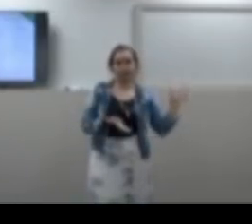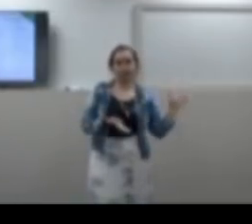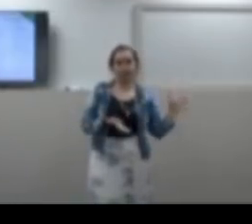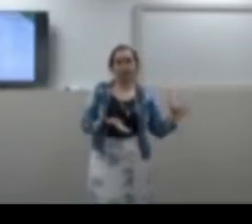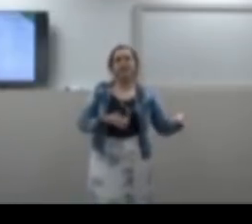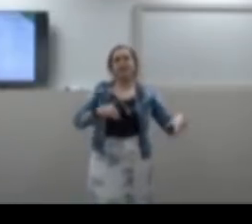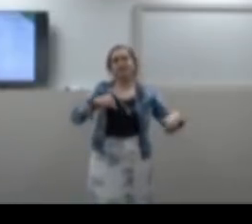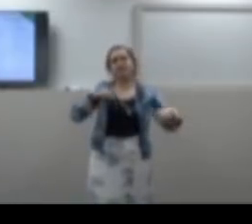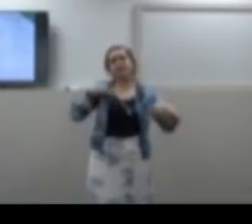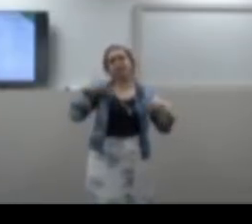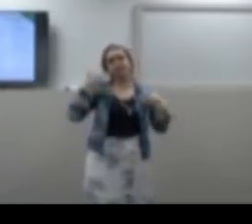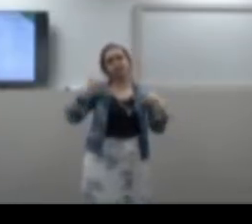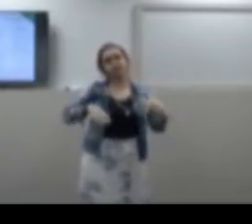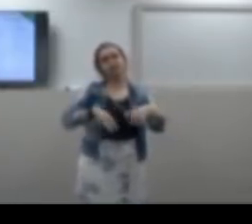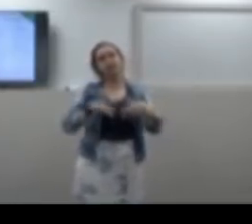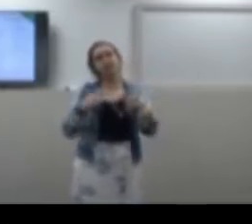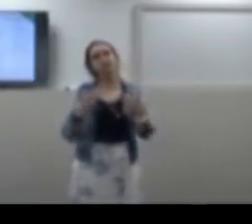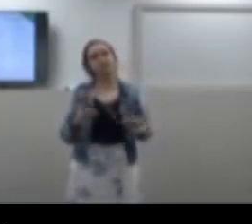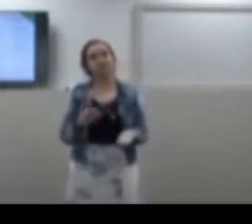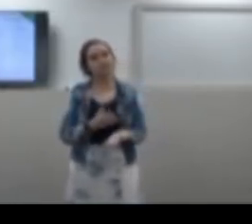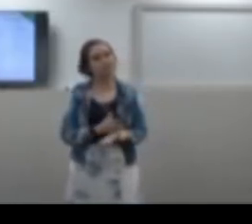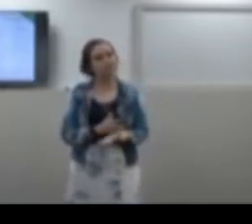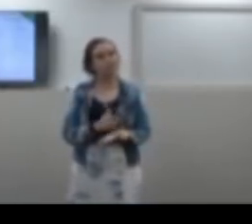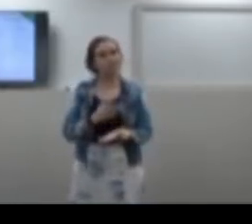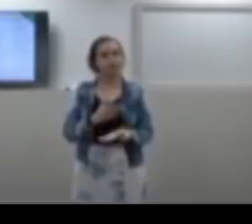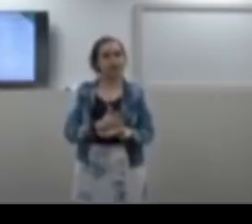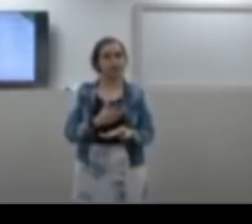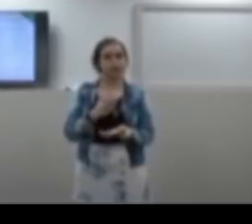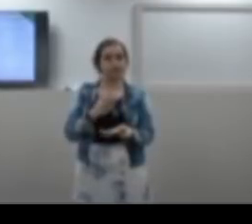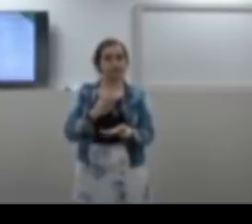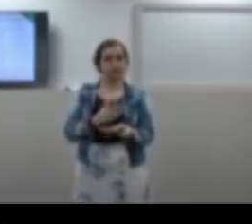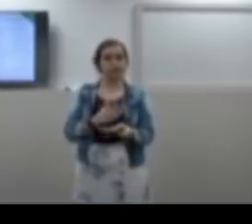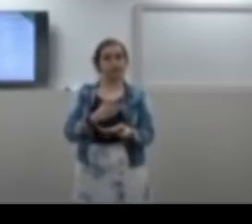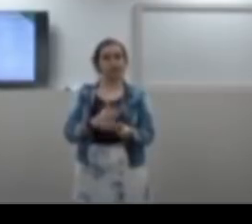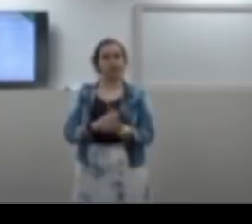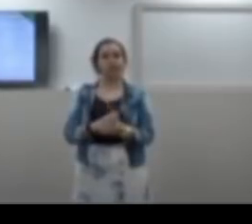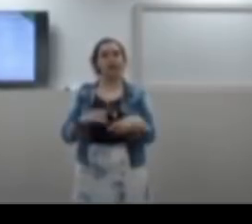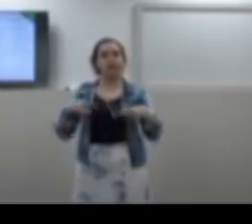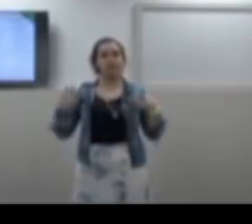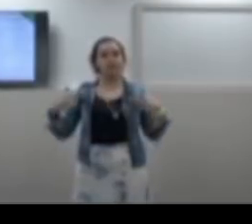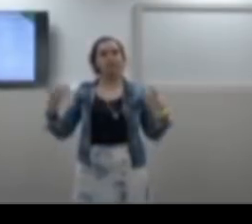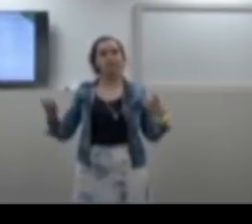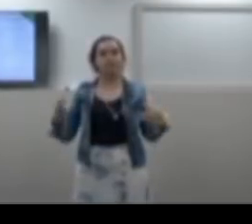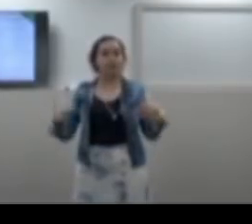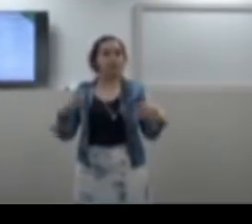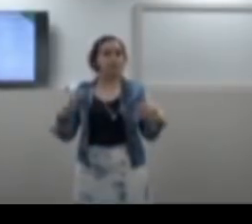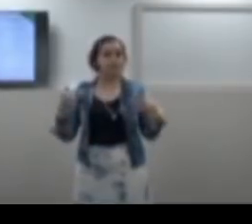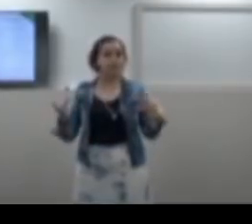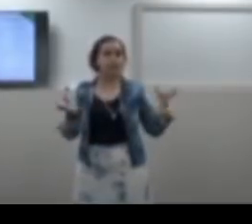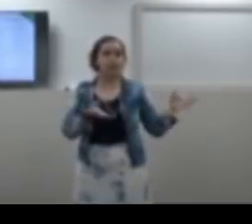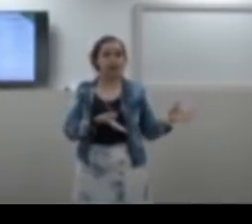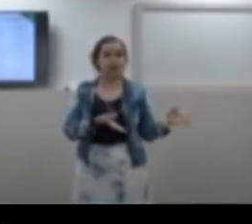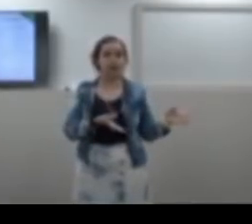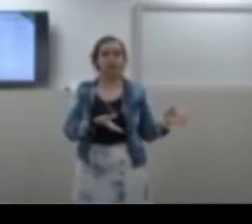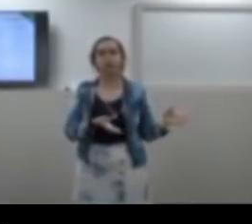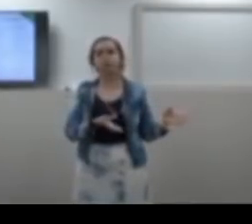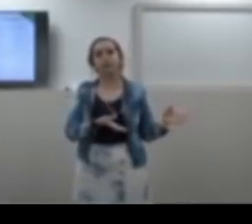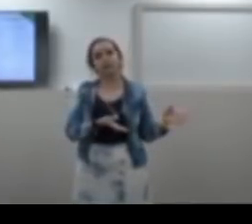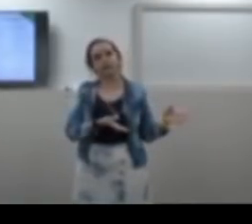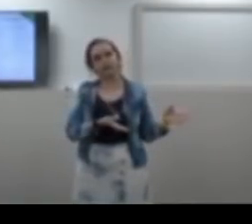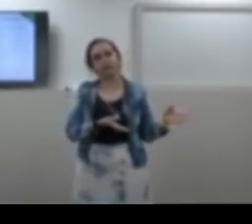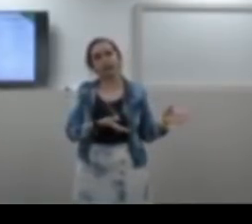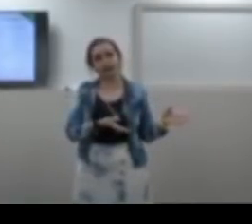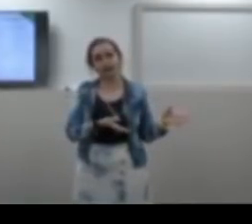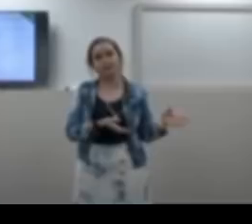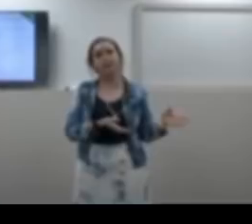prejudicado ali pela agricultura. Eles às vezes inclusive tiram essa vegetação natural, essa vegetação nativa para plantar o pasto